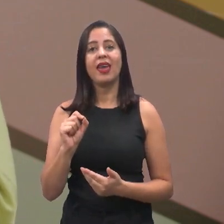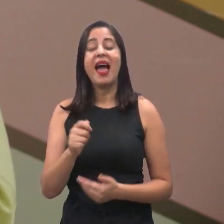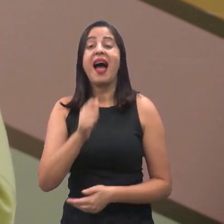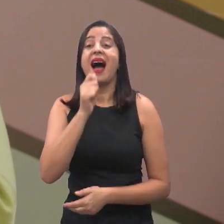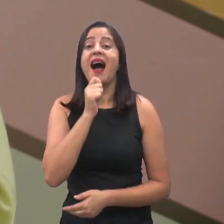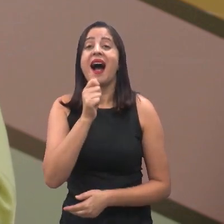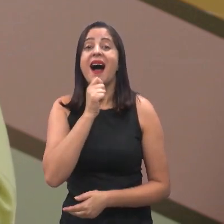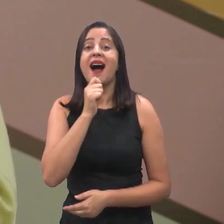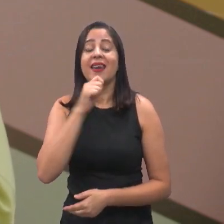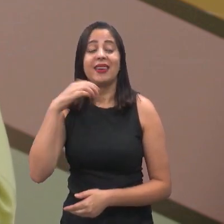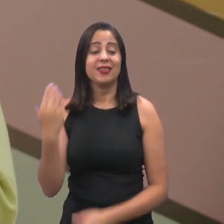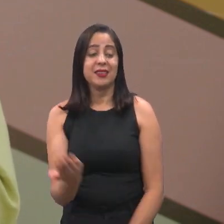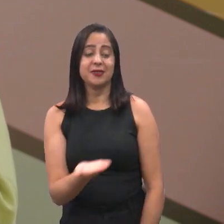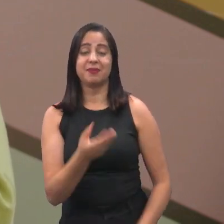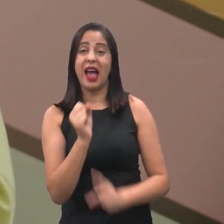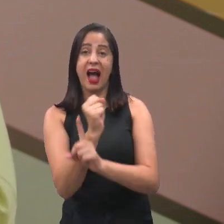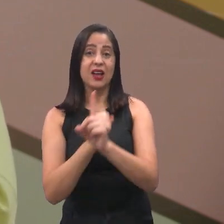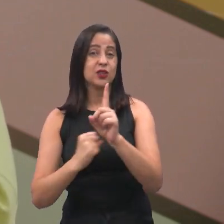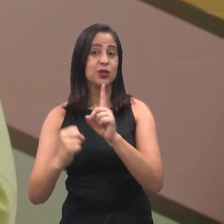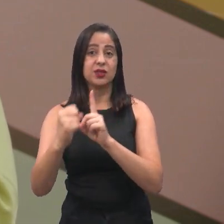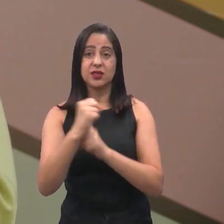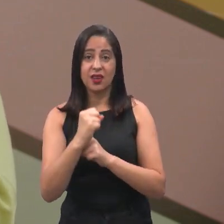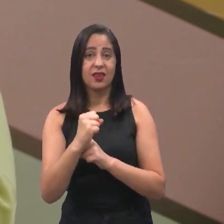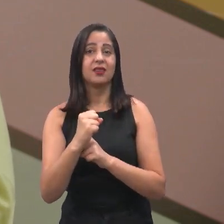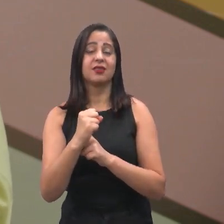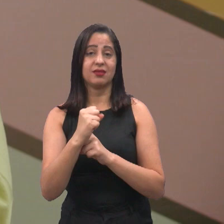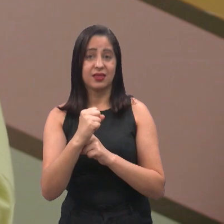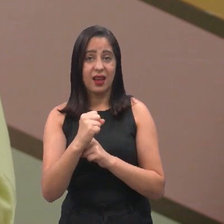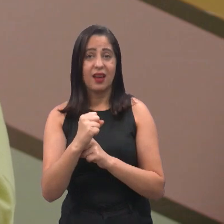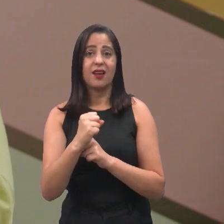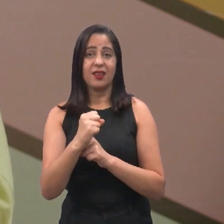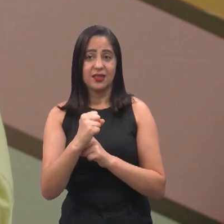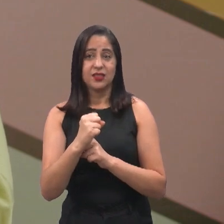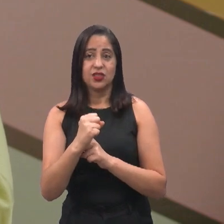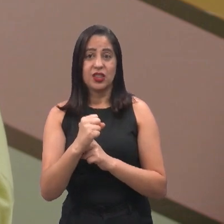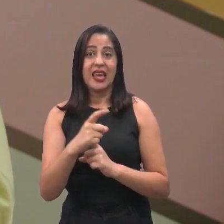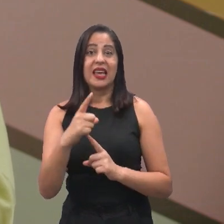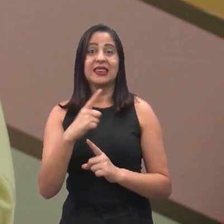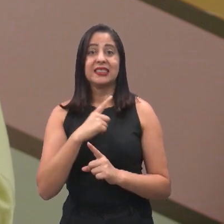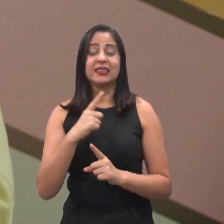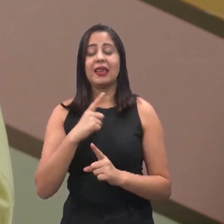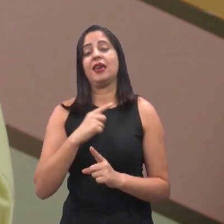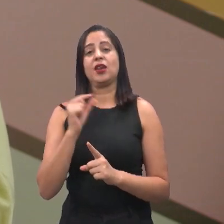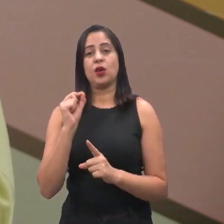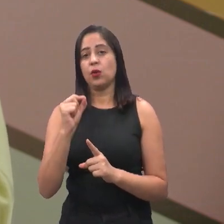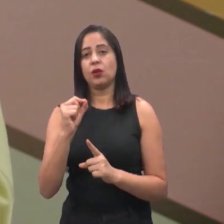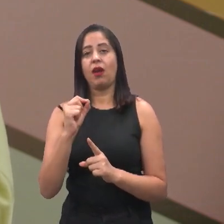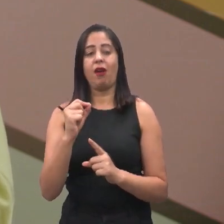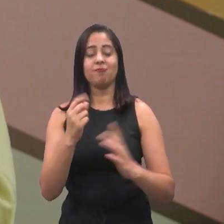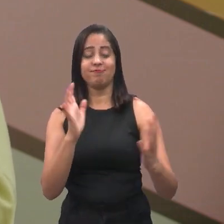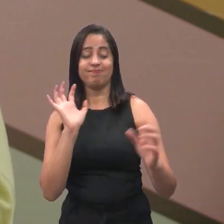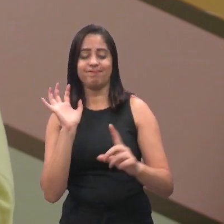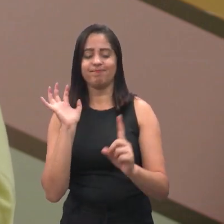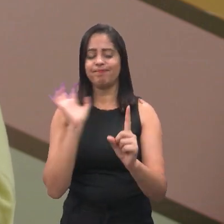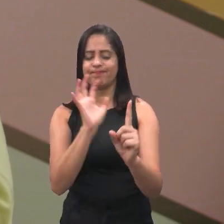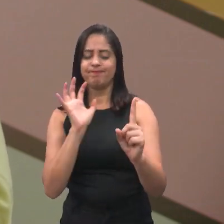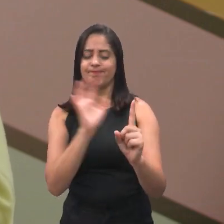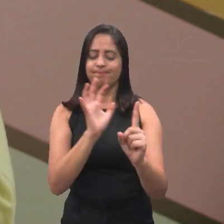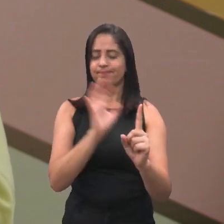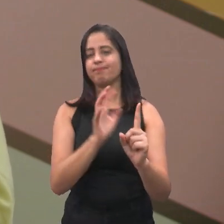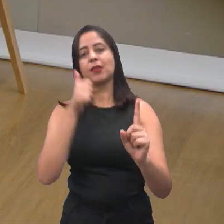está vivendo numa sociedade que é estruturada neste modelo de pressão e expectativa sobre a